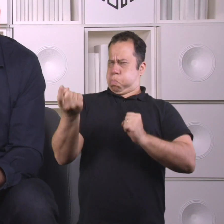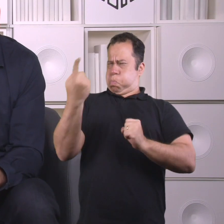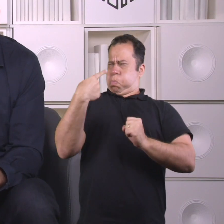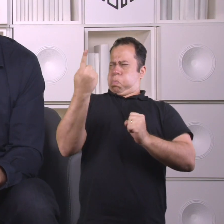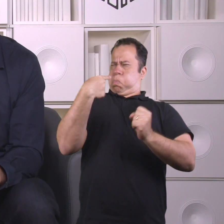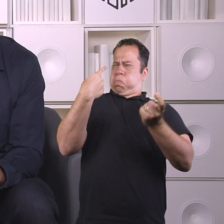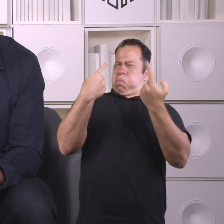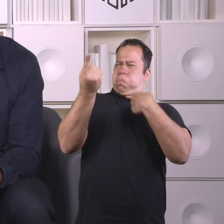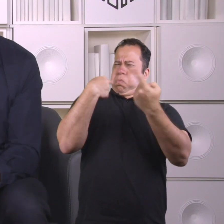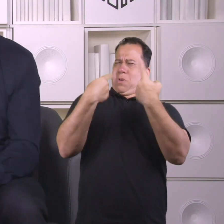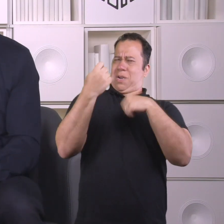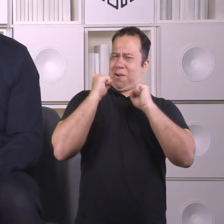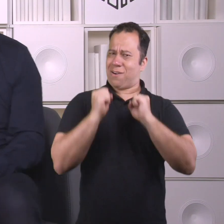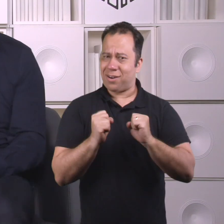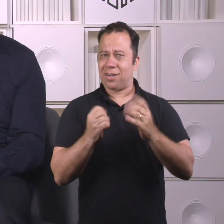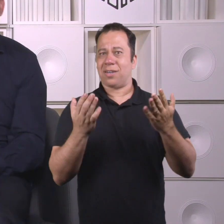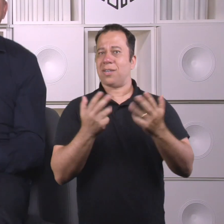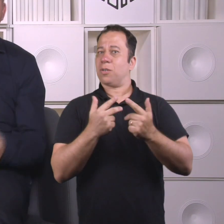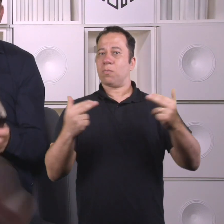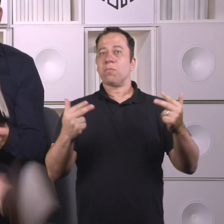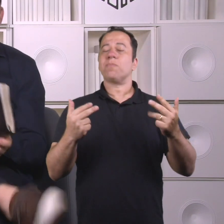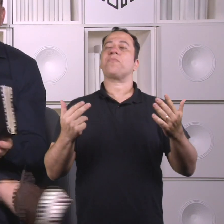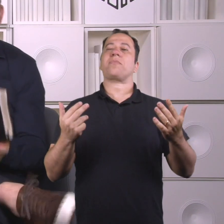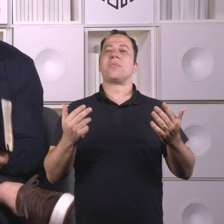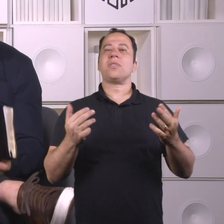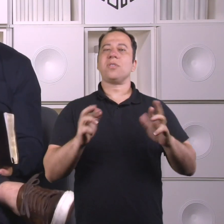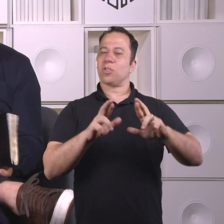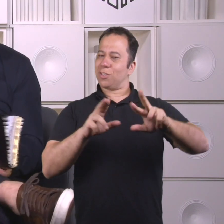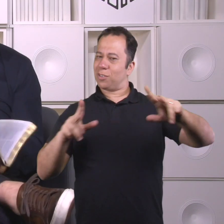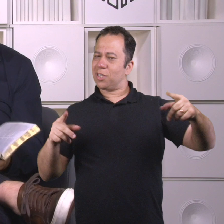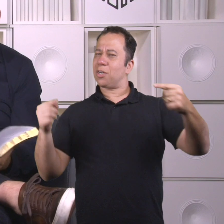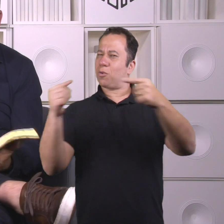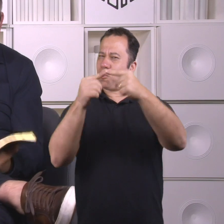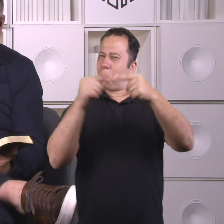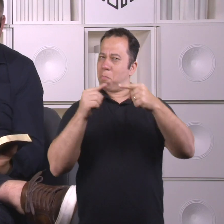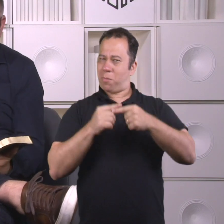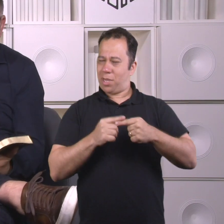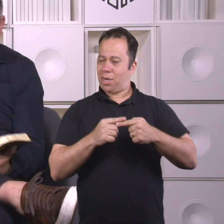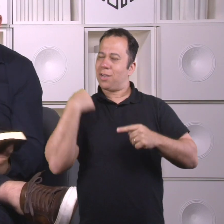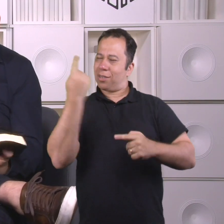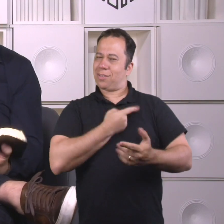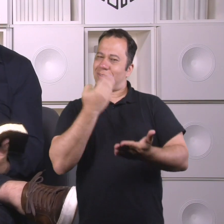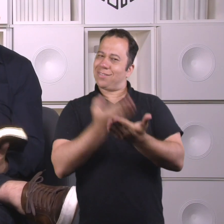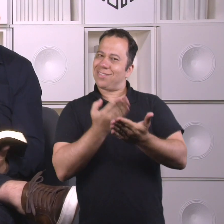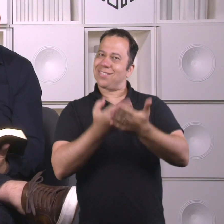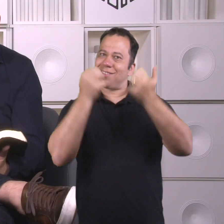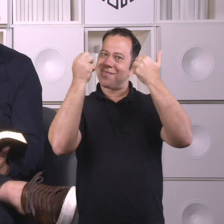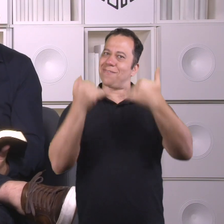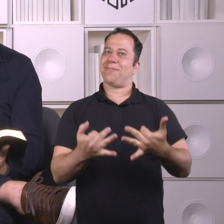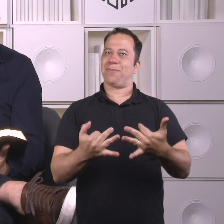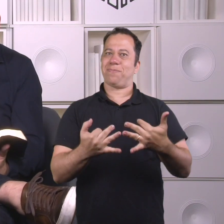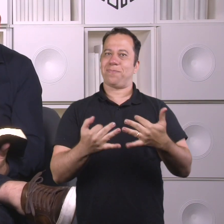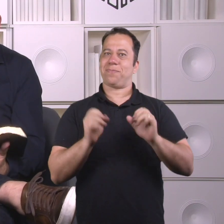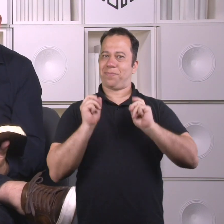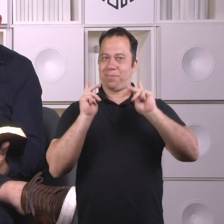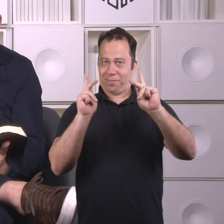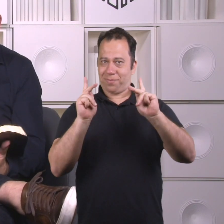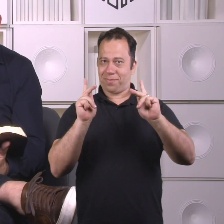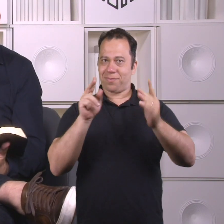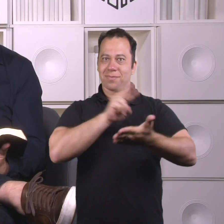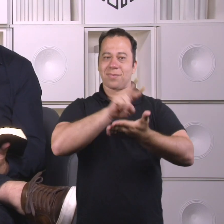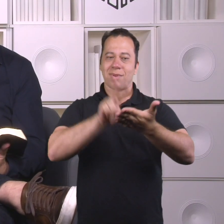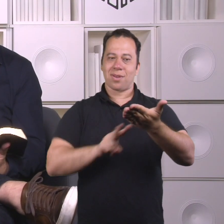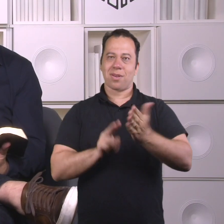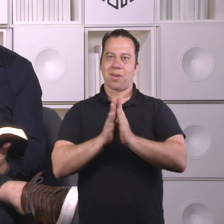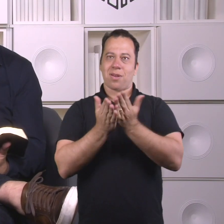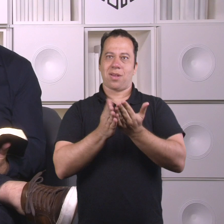é um conceito muito importante, muito interessante da Bíblia Sagrada. Mas eu quero ler com você a palavra